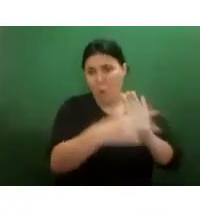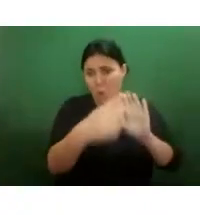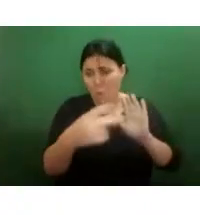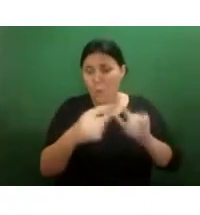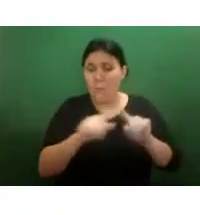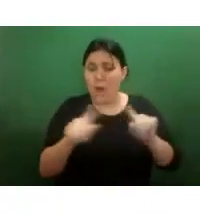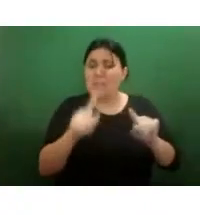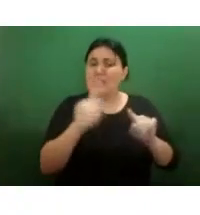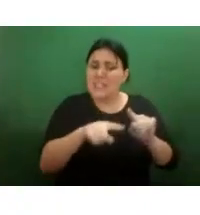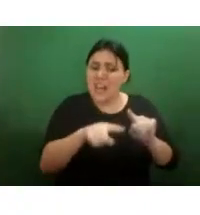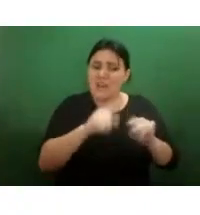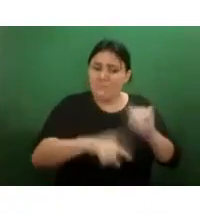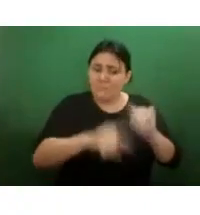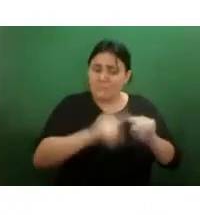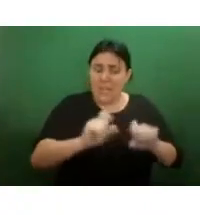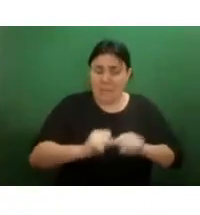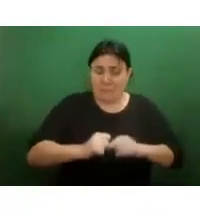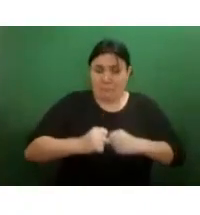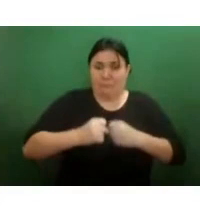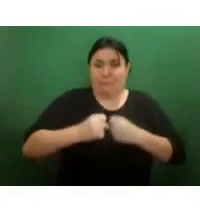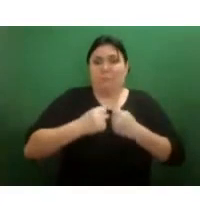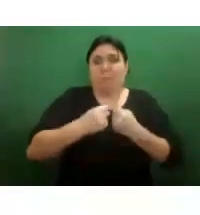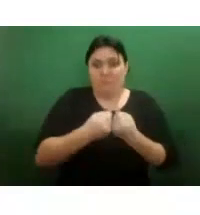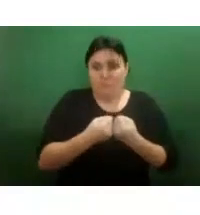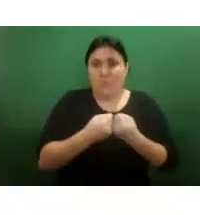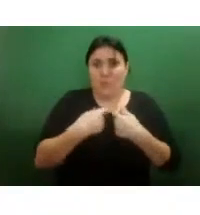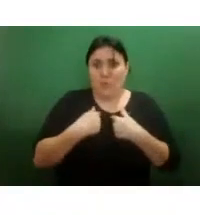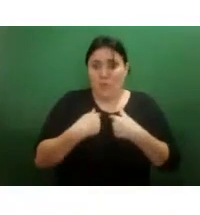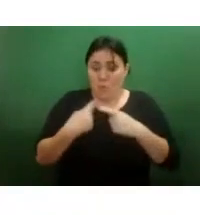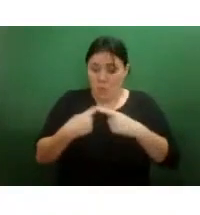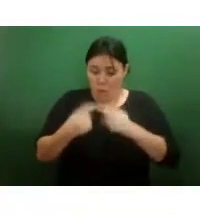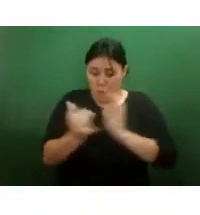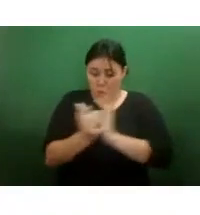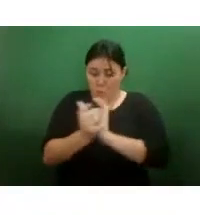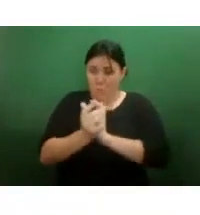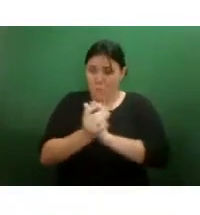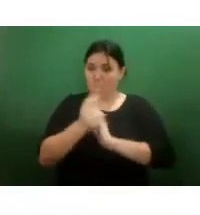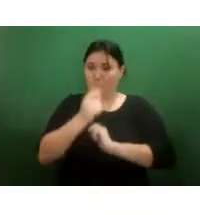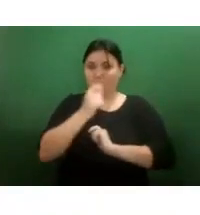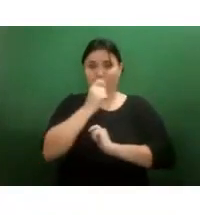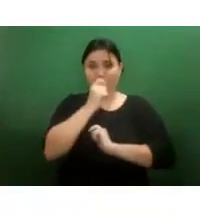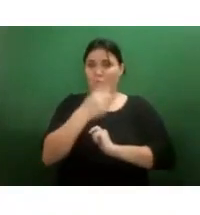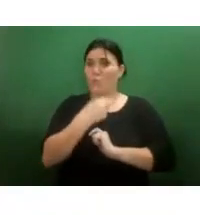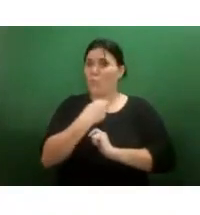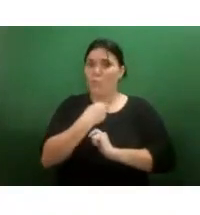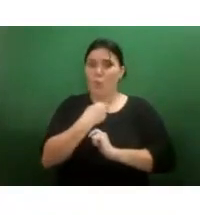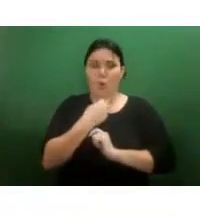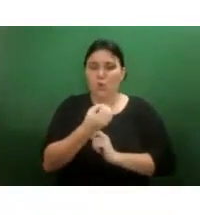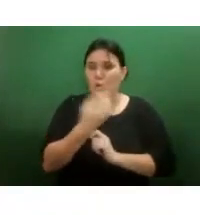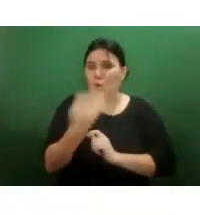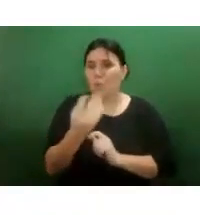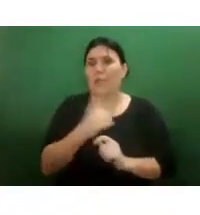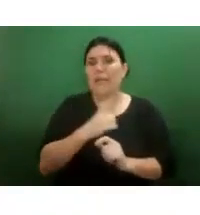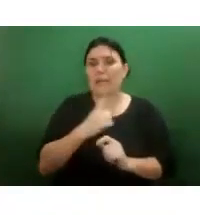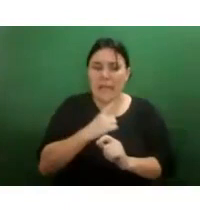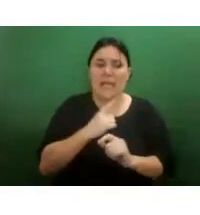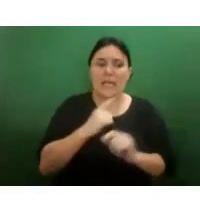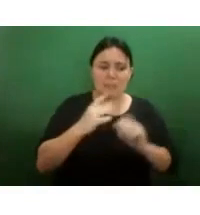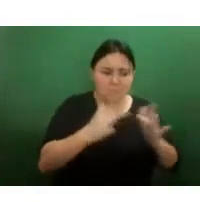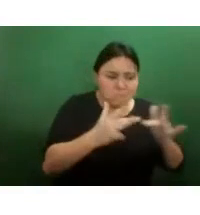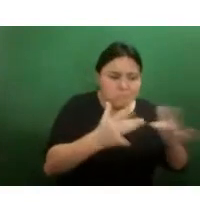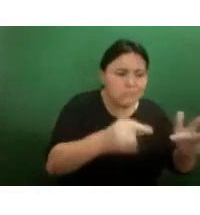essa parte de confidencialidade. Né? Nós tivemos sim acesso às pastas